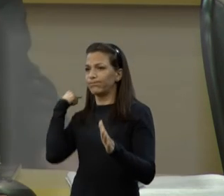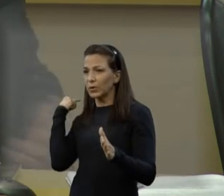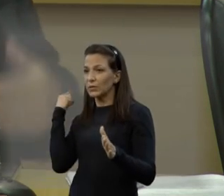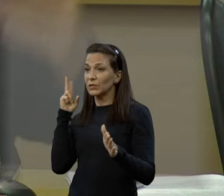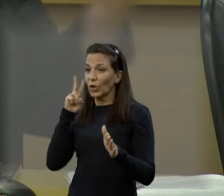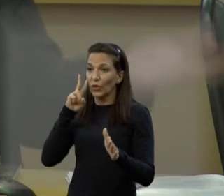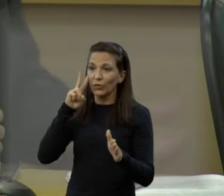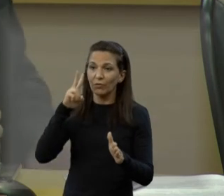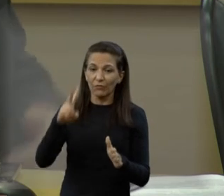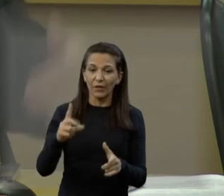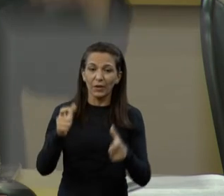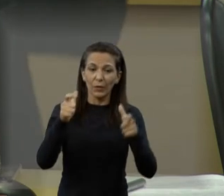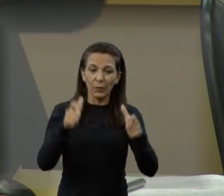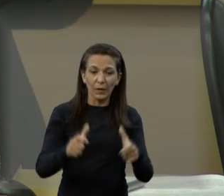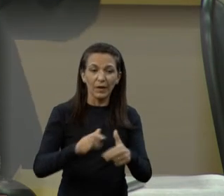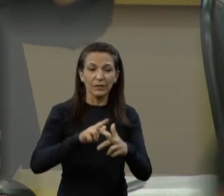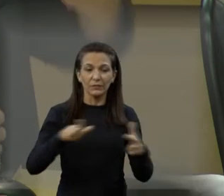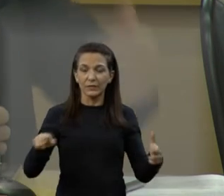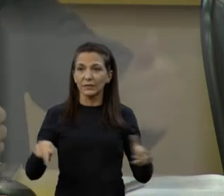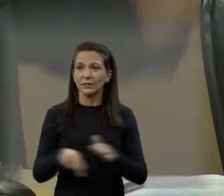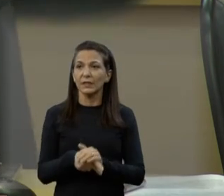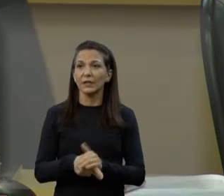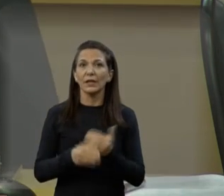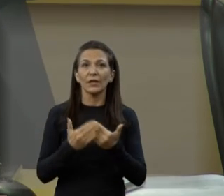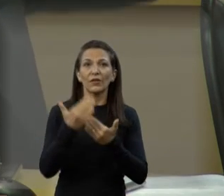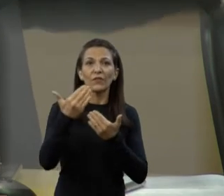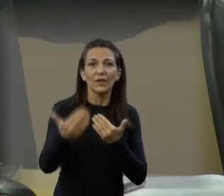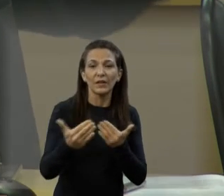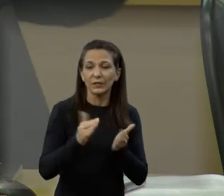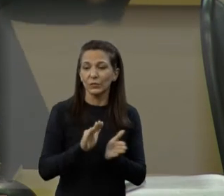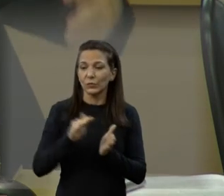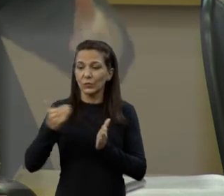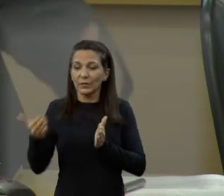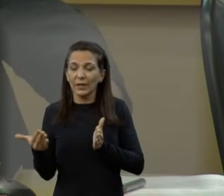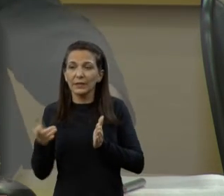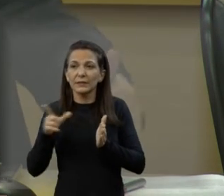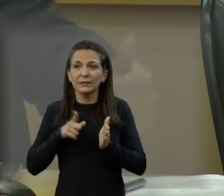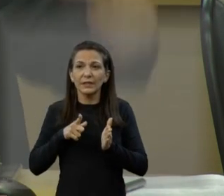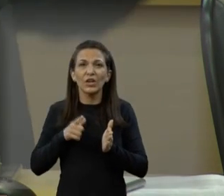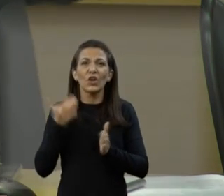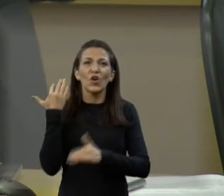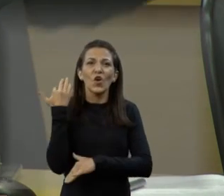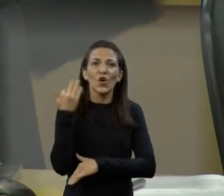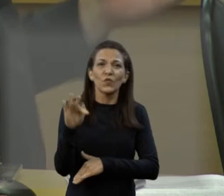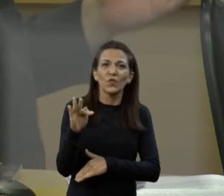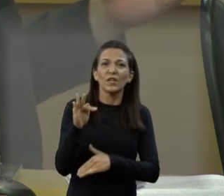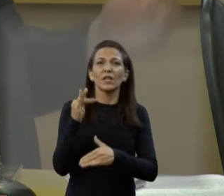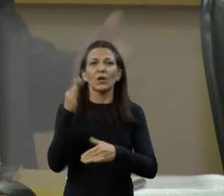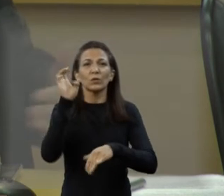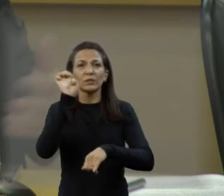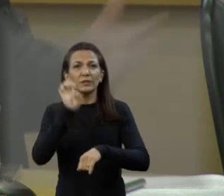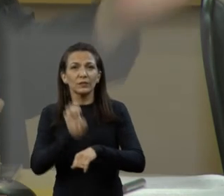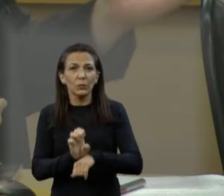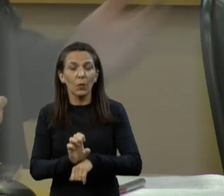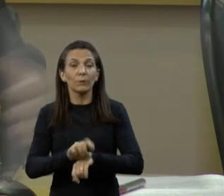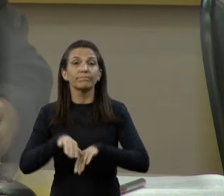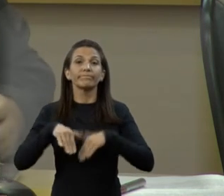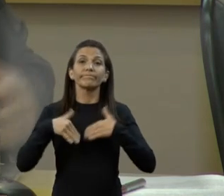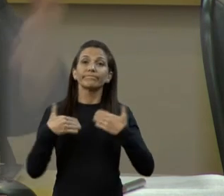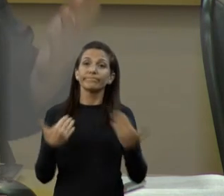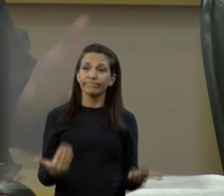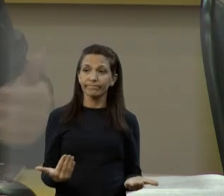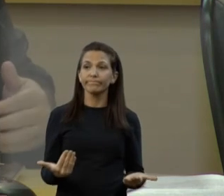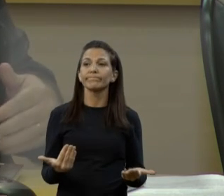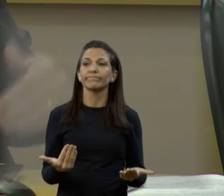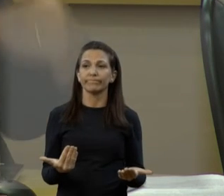anos que a gente presença em todo o quê e é jogo aqui na frente é jogo ali do lado é jogo federal é jogo estadual e